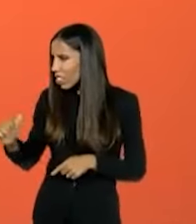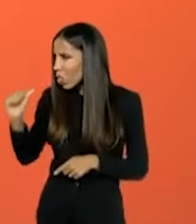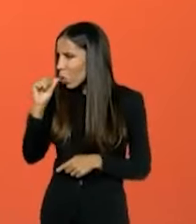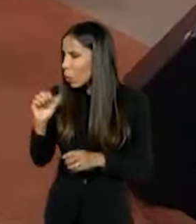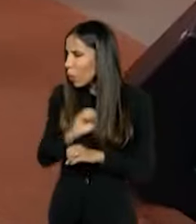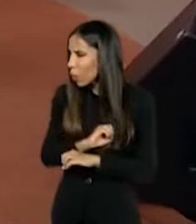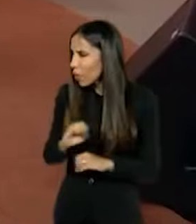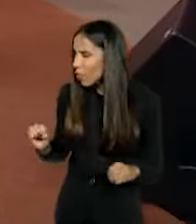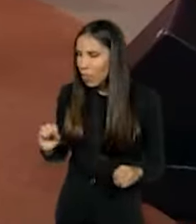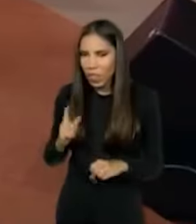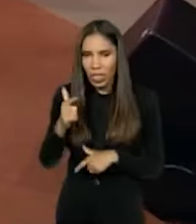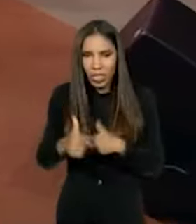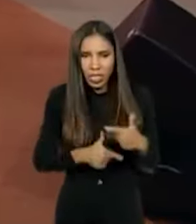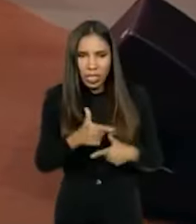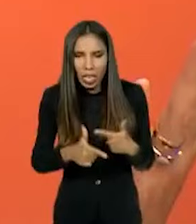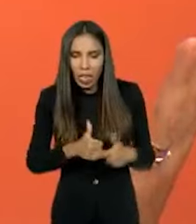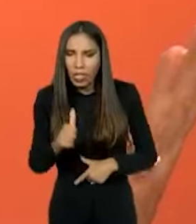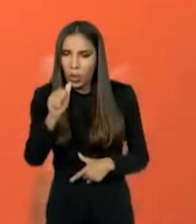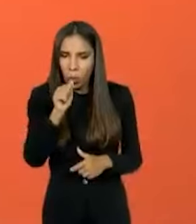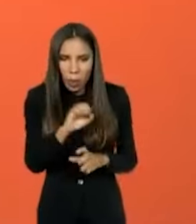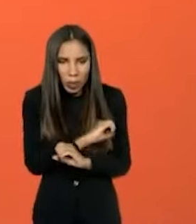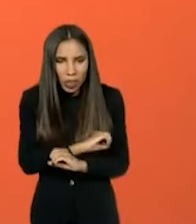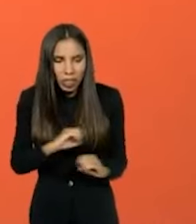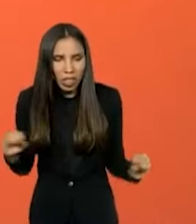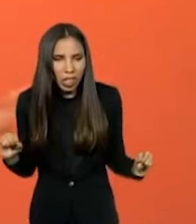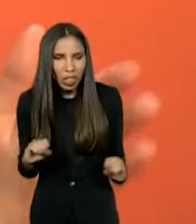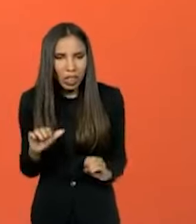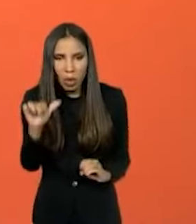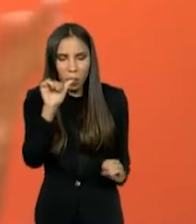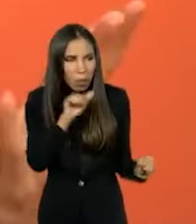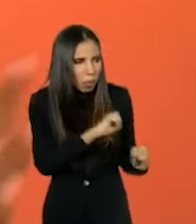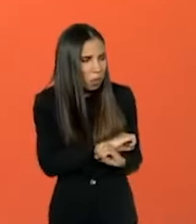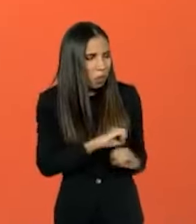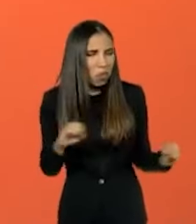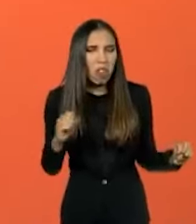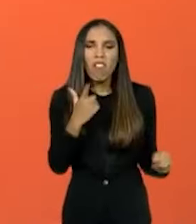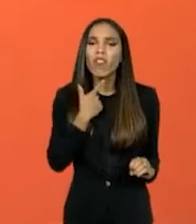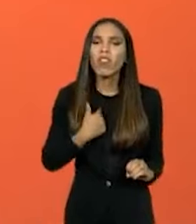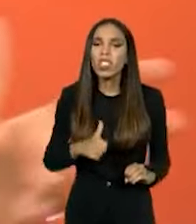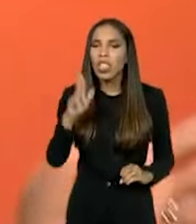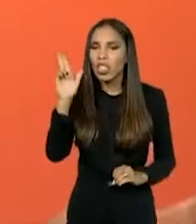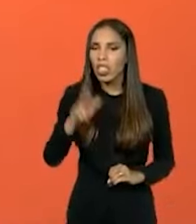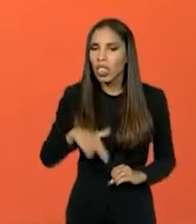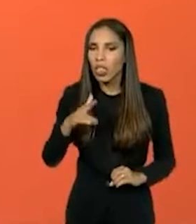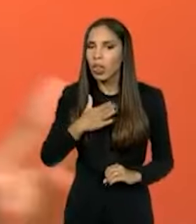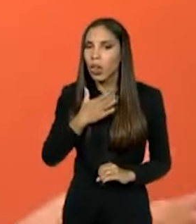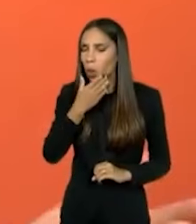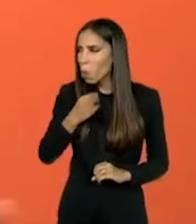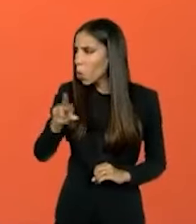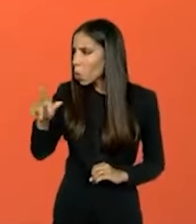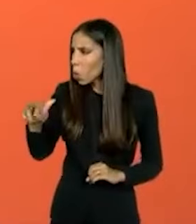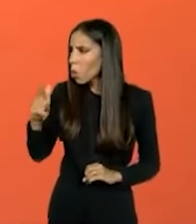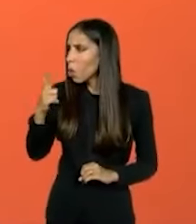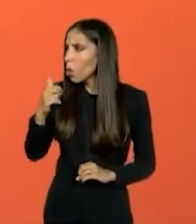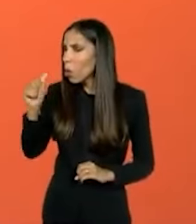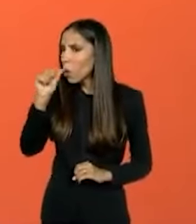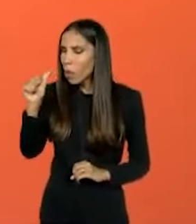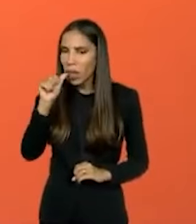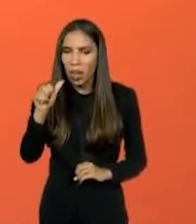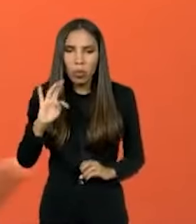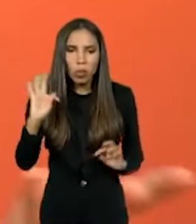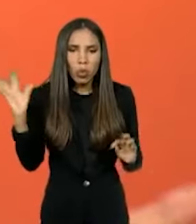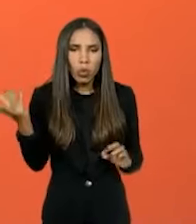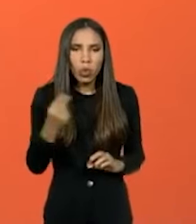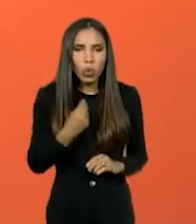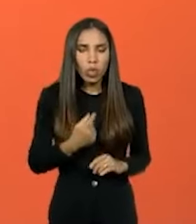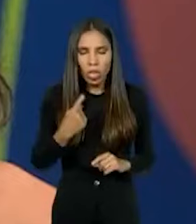mas como assim você trabalha nesse meio você não bebe nada nada nunca tive vontade meus irmãos bebem nunca tive vontade e assim